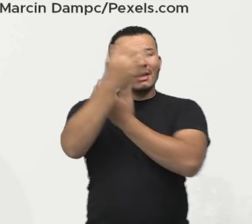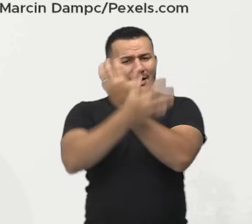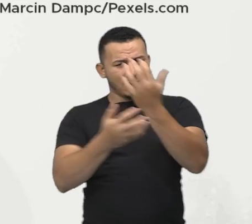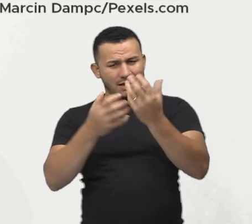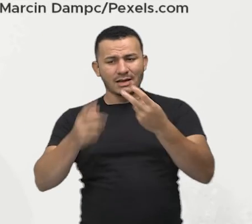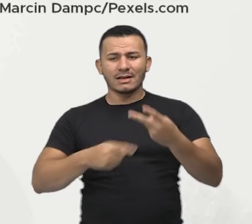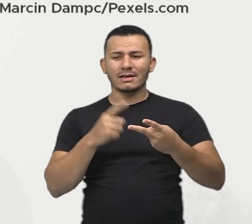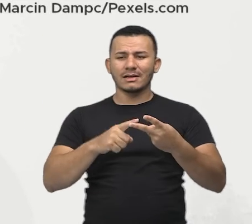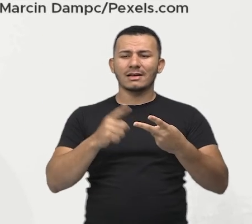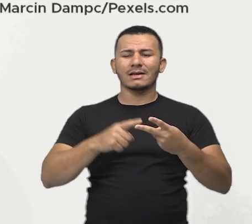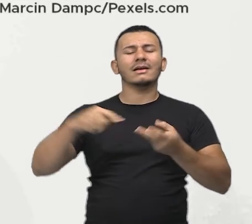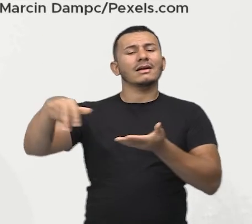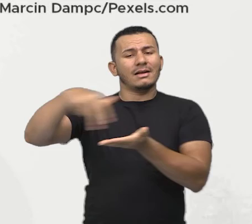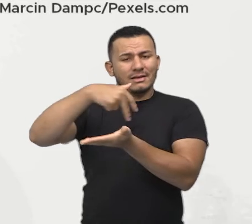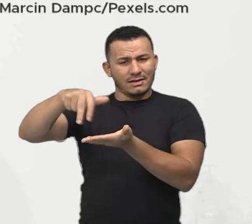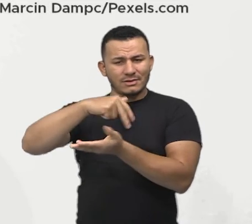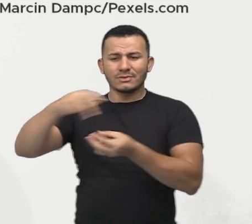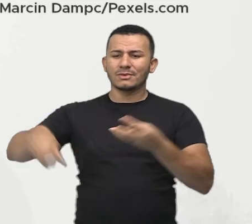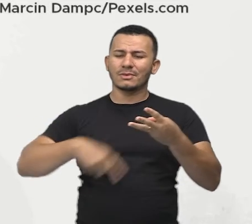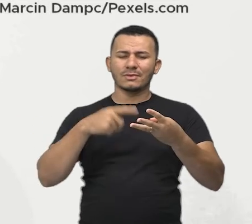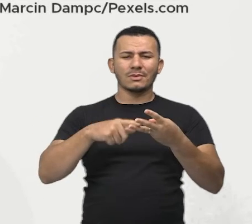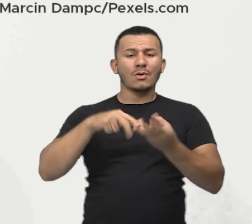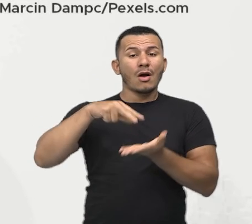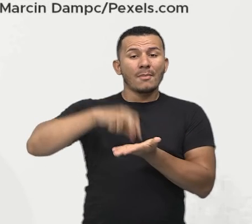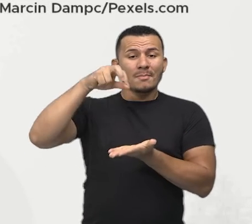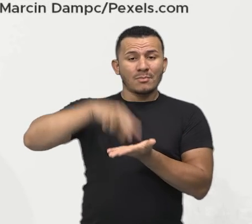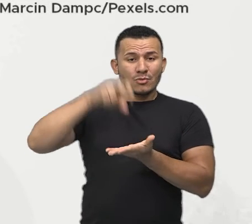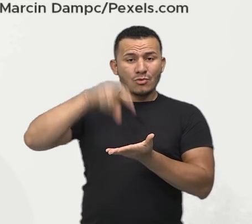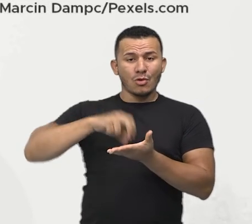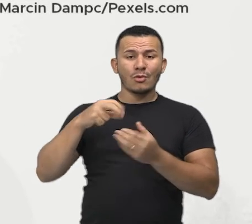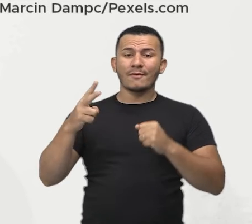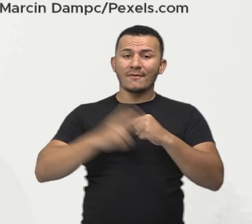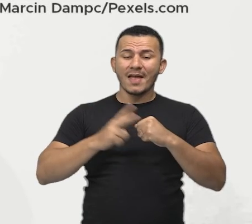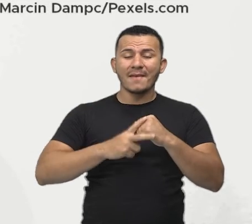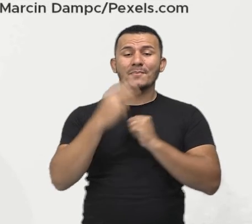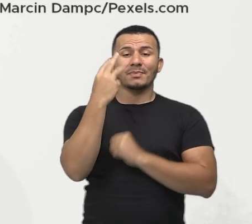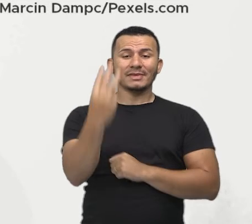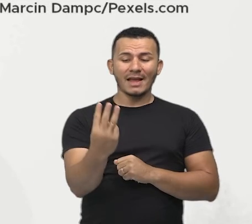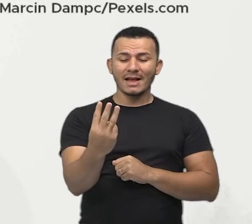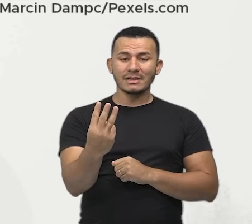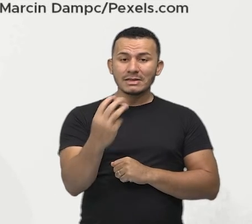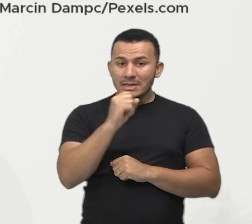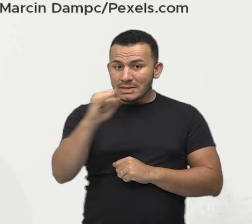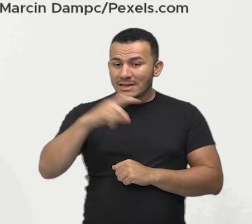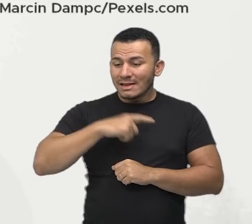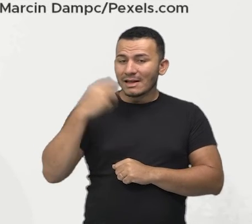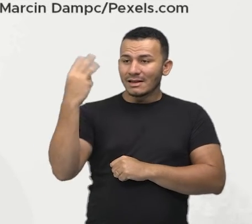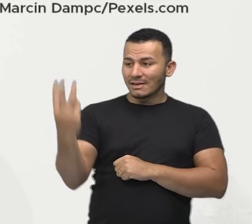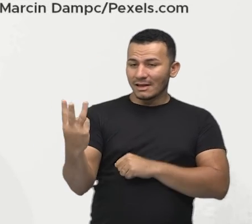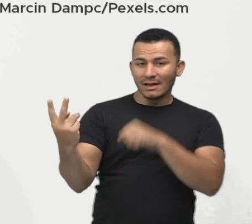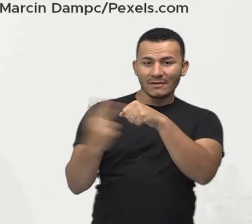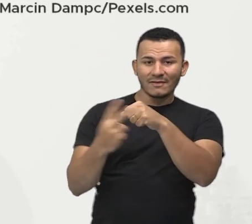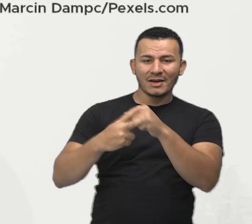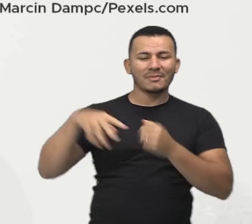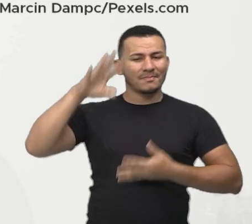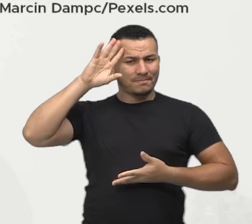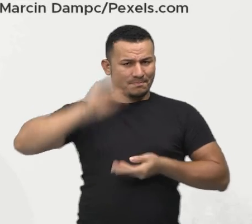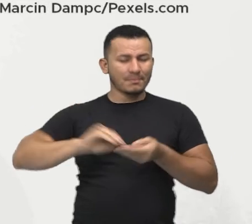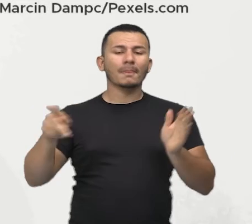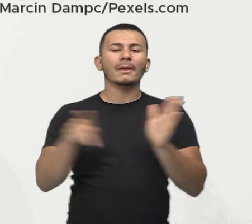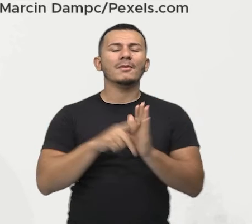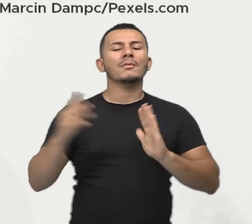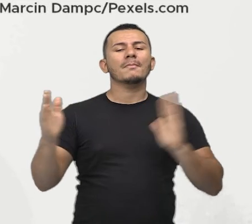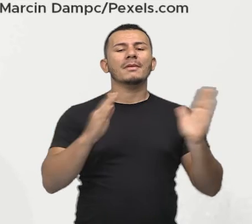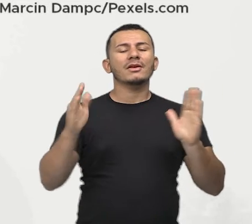dançar, dançou, segundo verbo, e pulou, o nosso terceiro verbo. Então, neste enunciado, eu tenho 3 orações, então